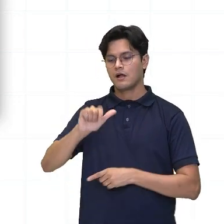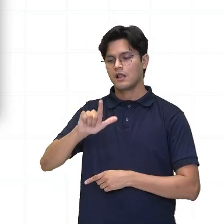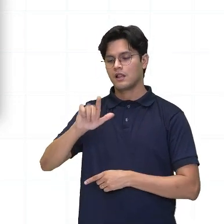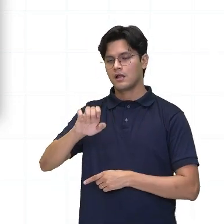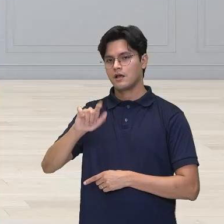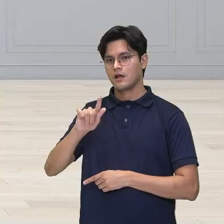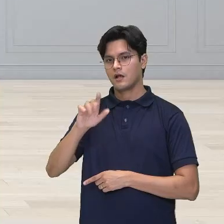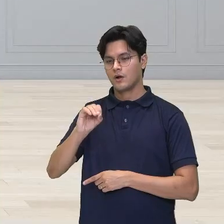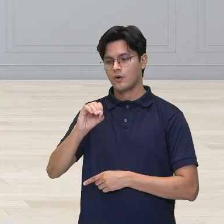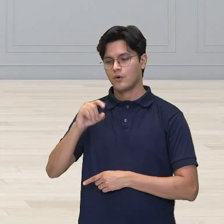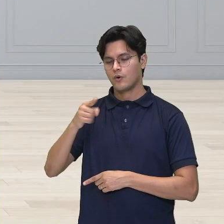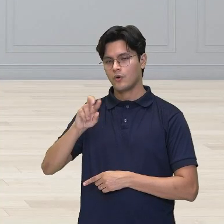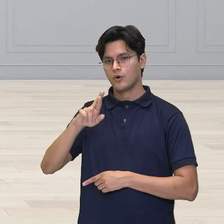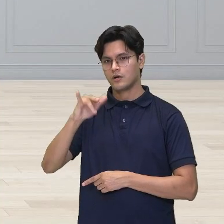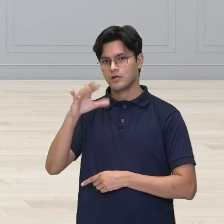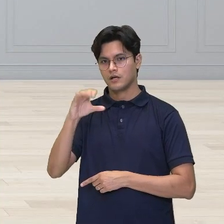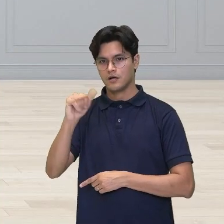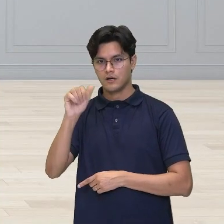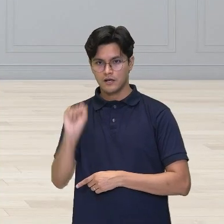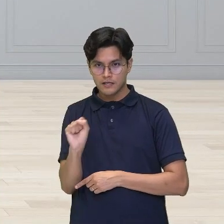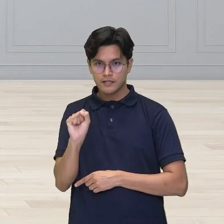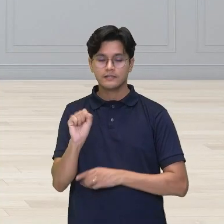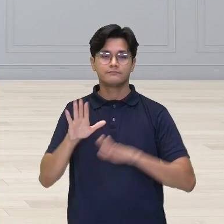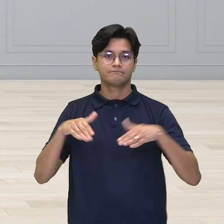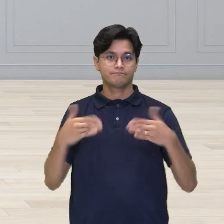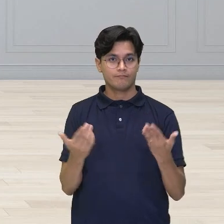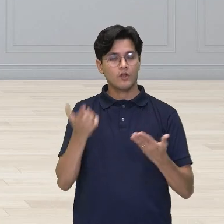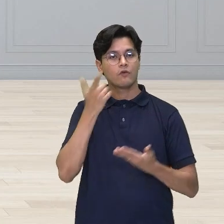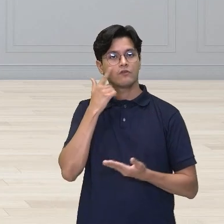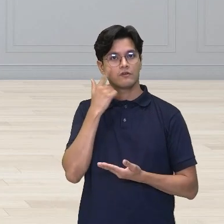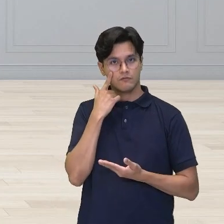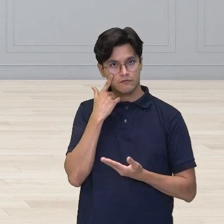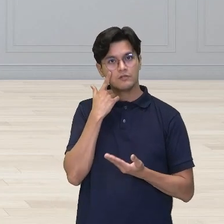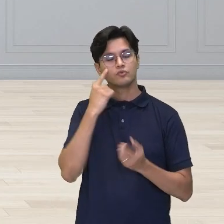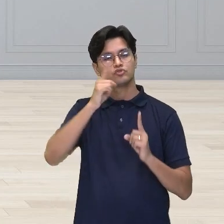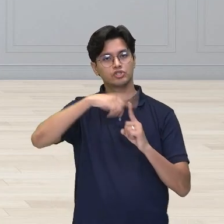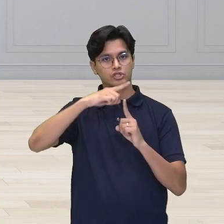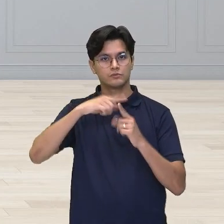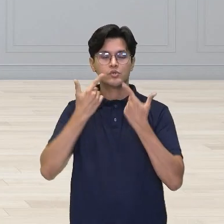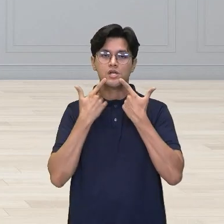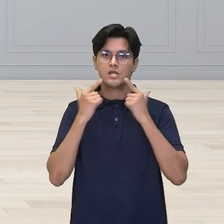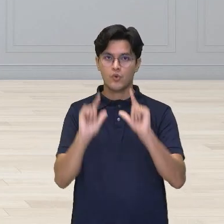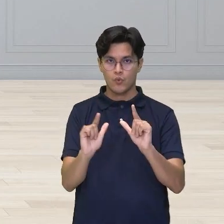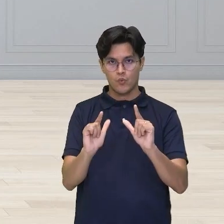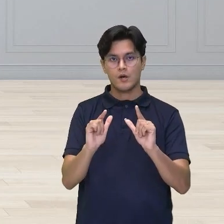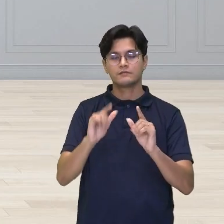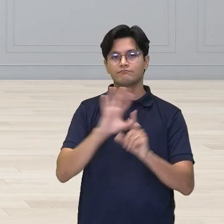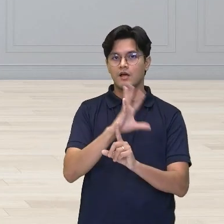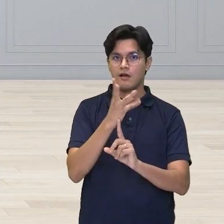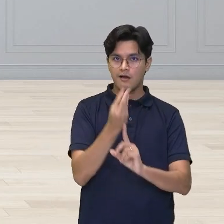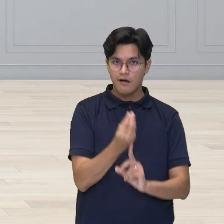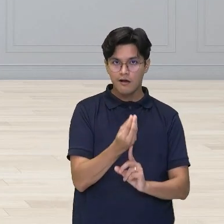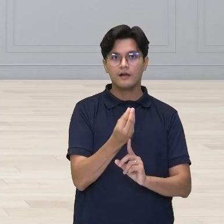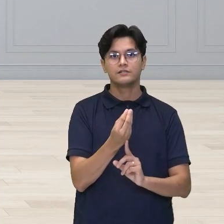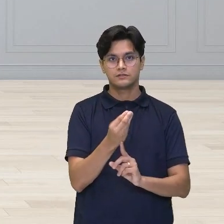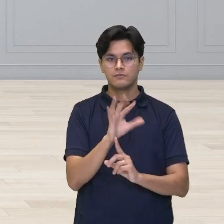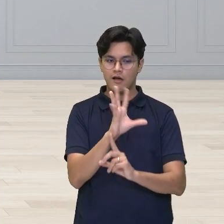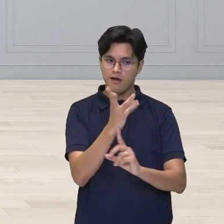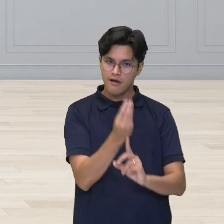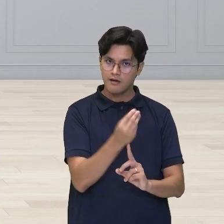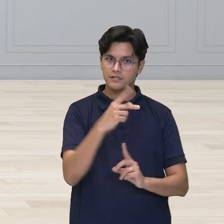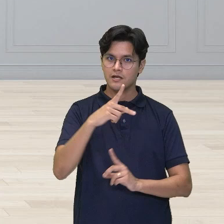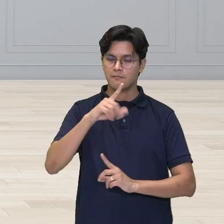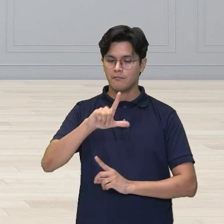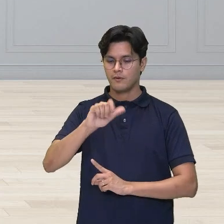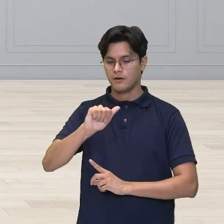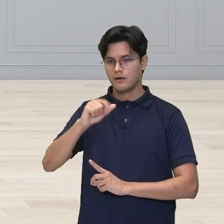nós vimos uma das linguagens da arte, que é chamada artes plásticas, e de um